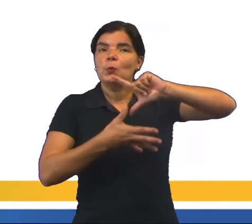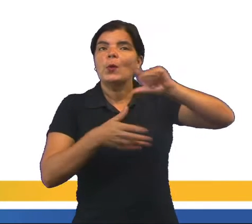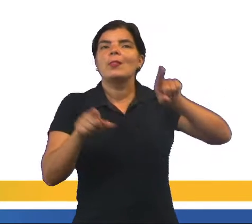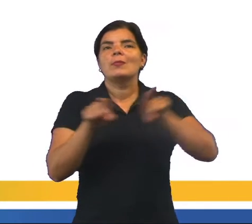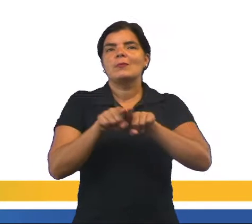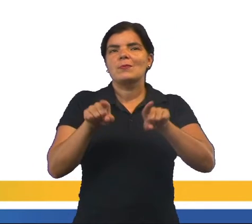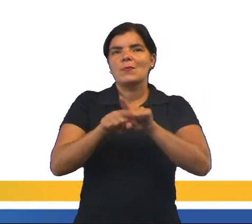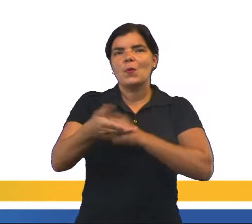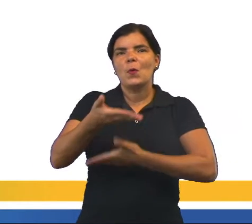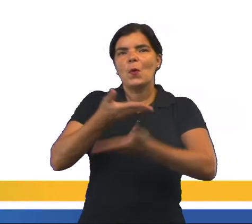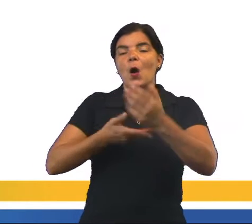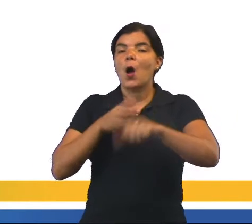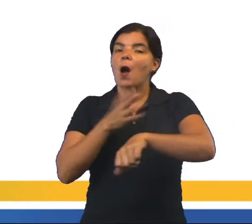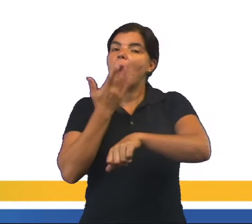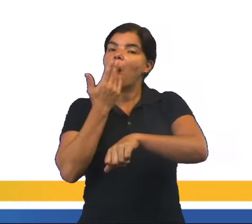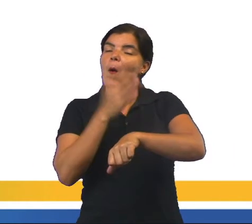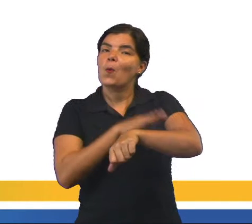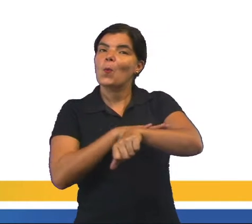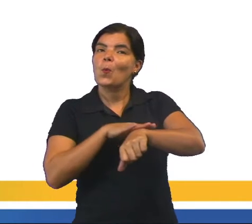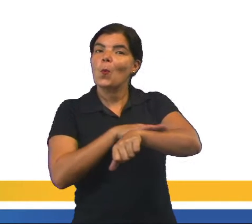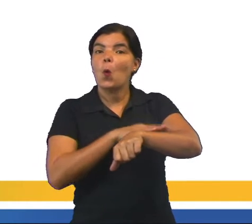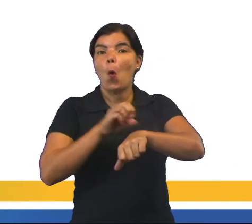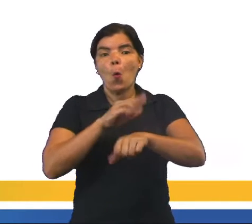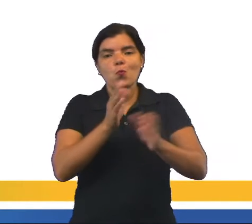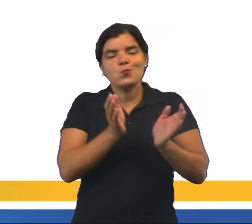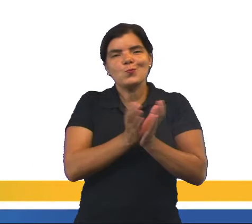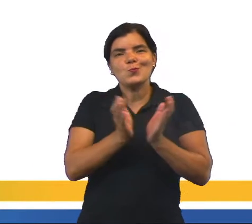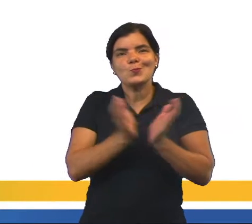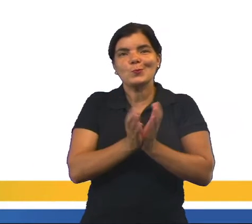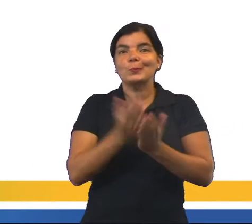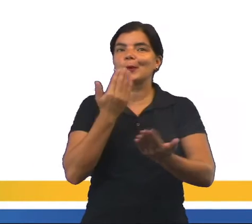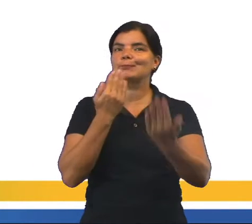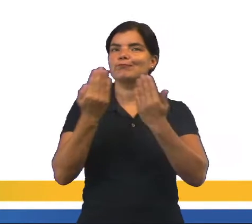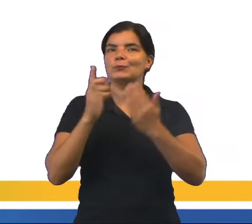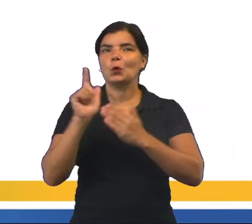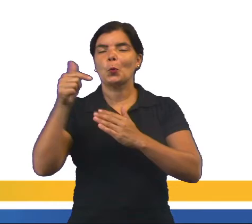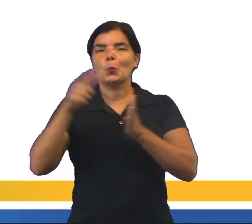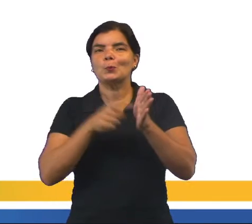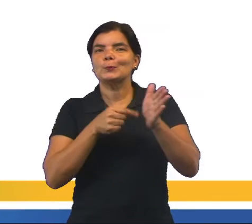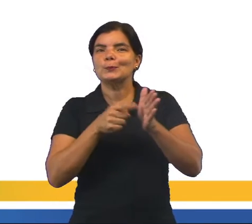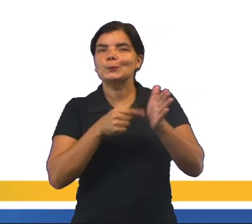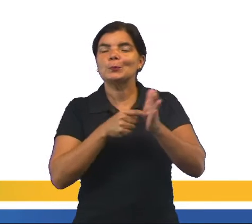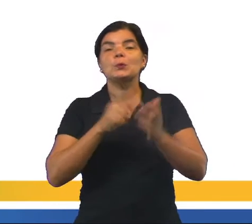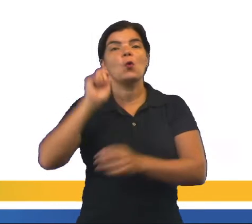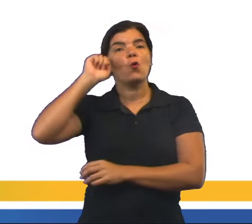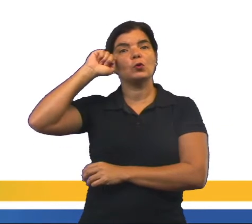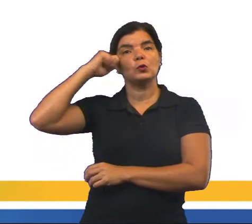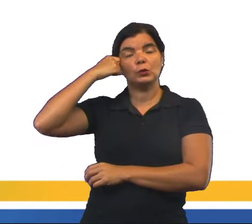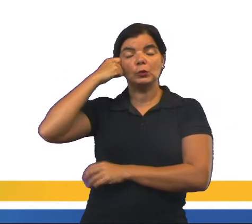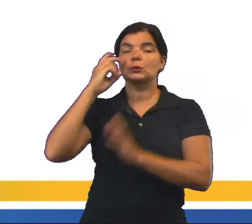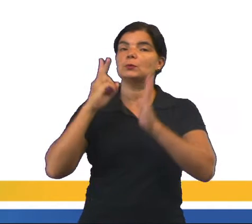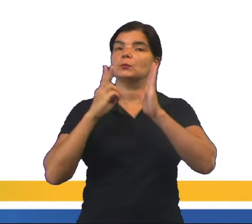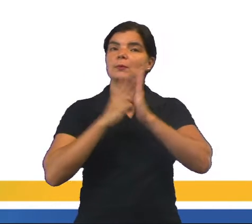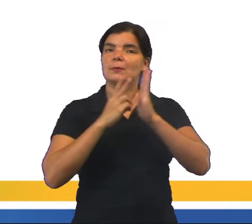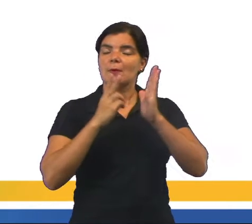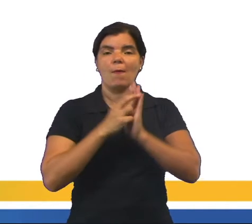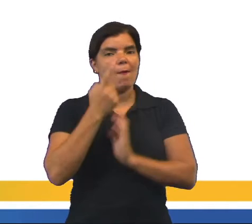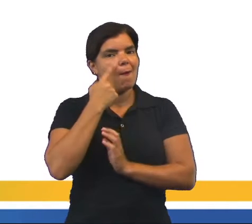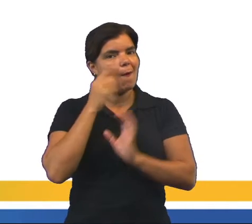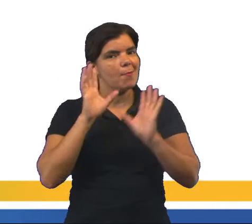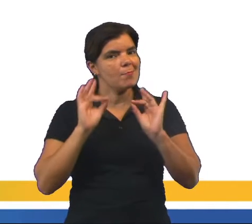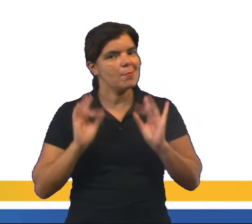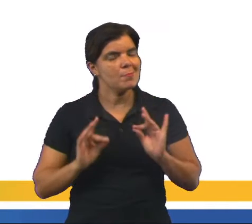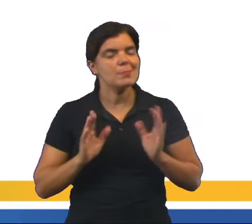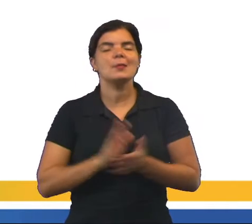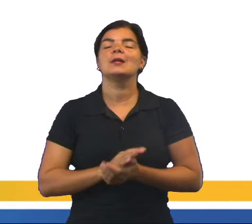latino-americana também envolve a cor da pele ou a etnia. Em comparação com os brancos, os negros e indígenas, olha o